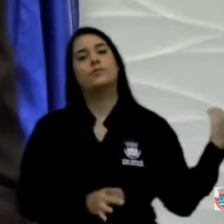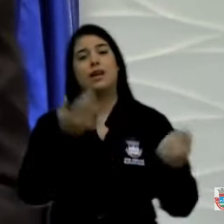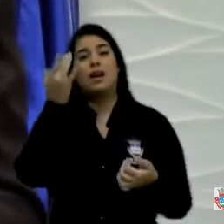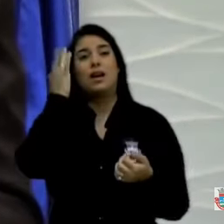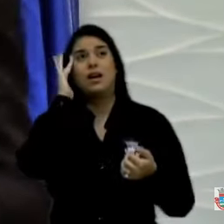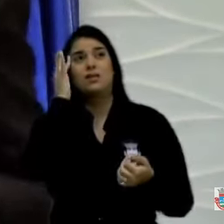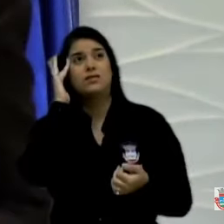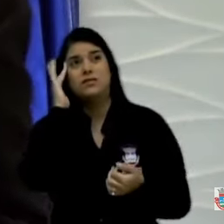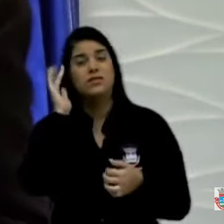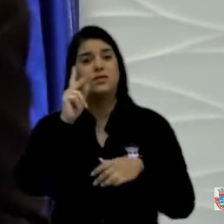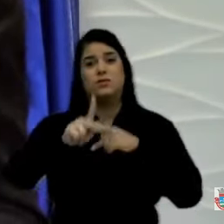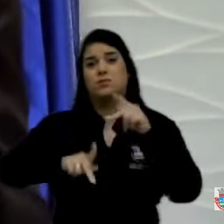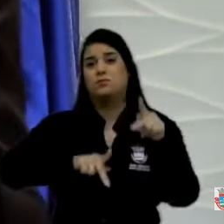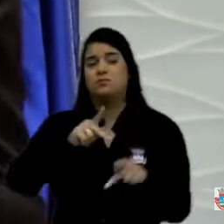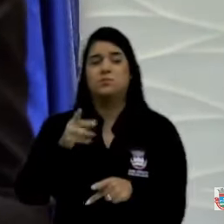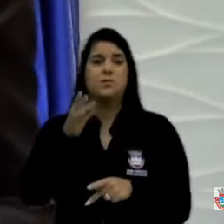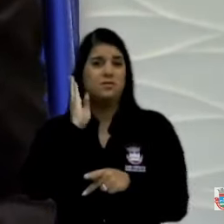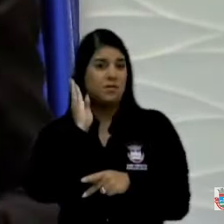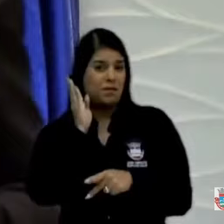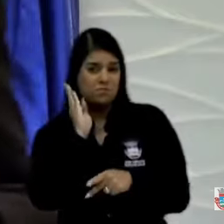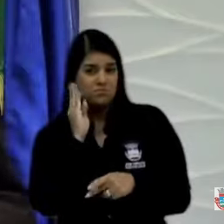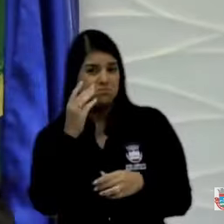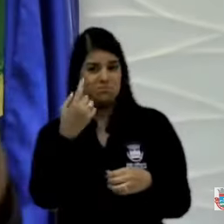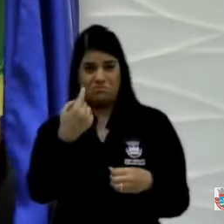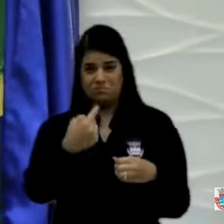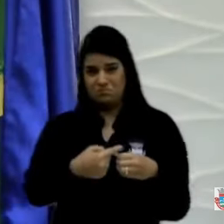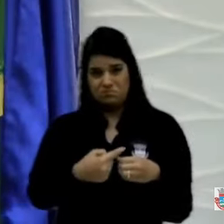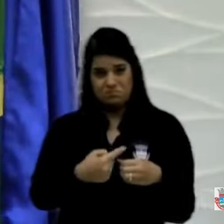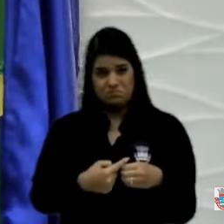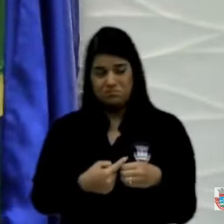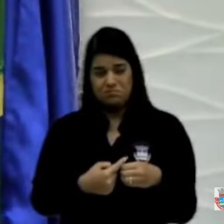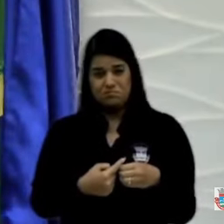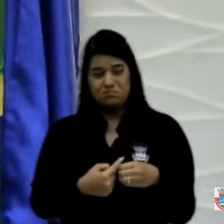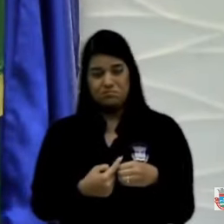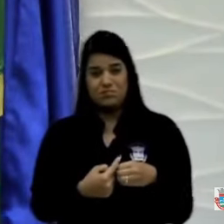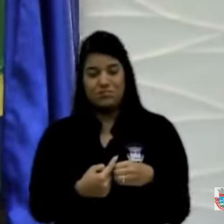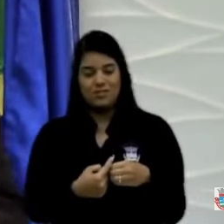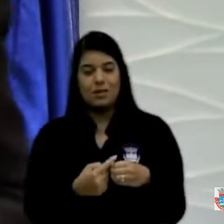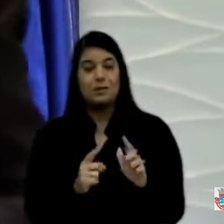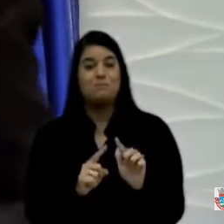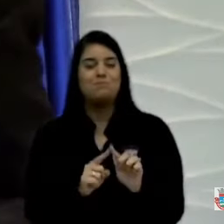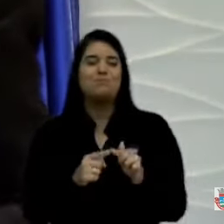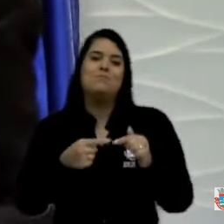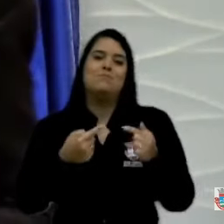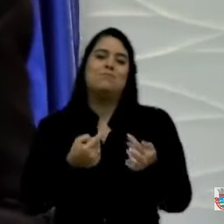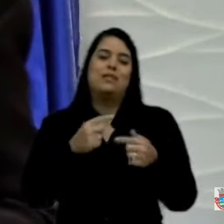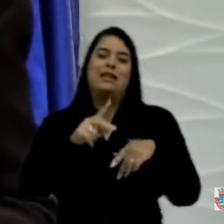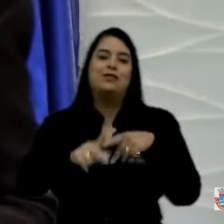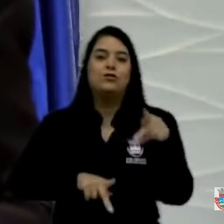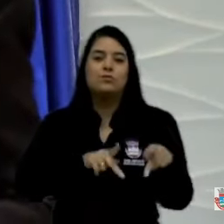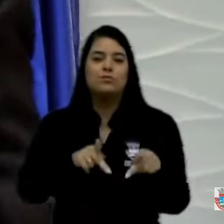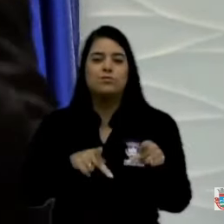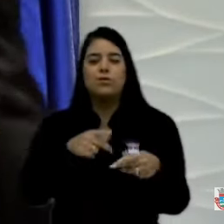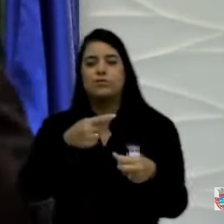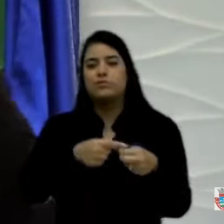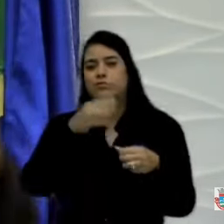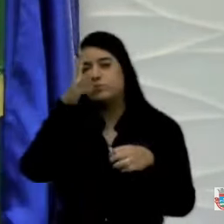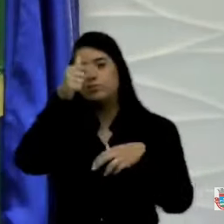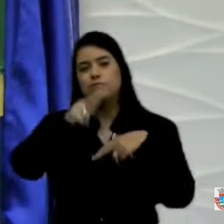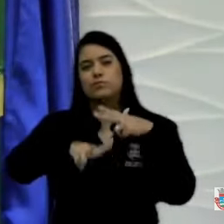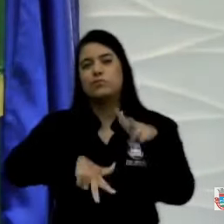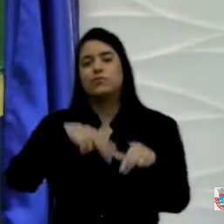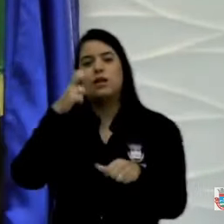inteligência do povo da nossa cidade? O povo São Bentense é inteligente, rapaz. O povo de